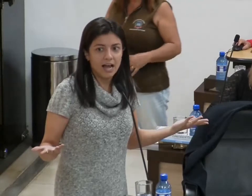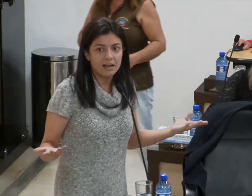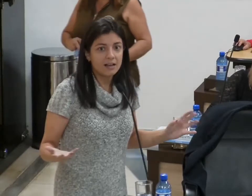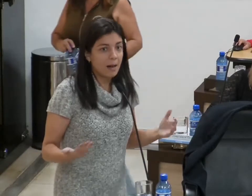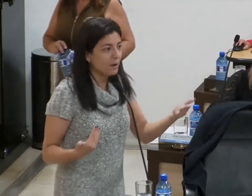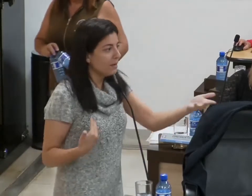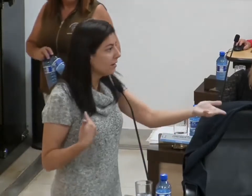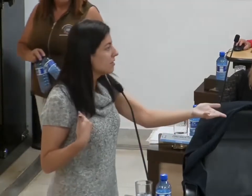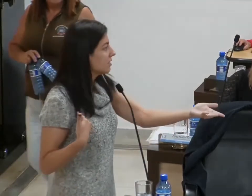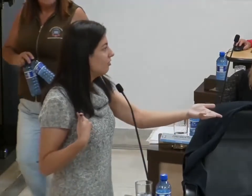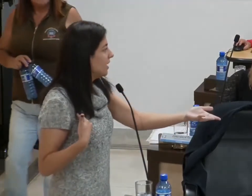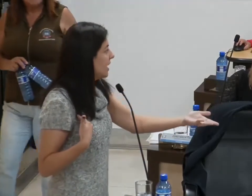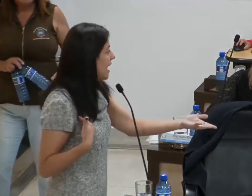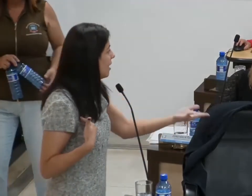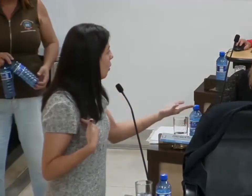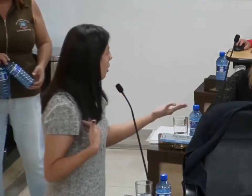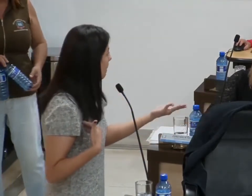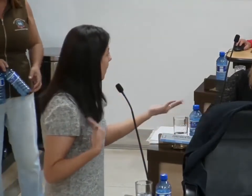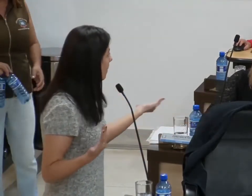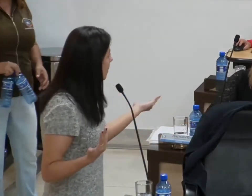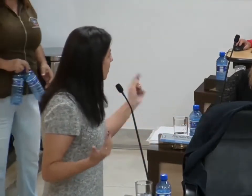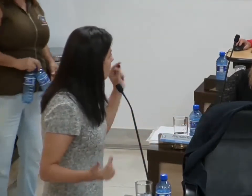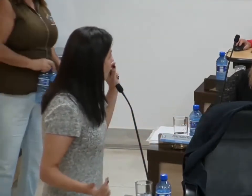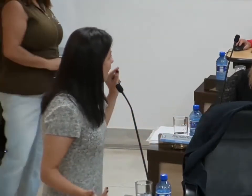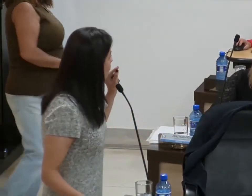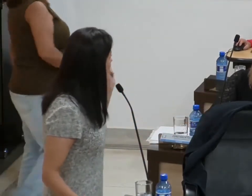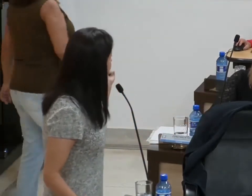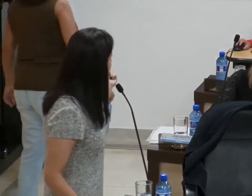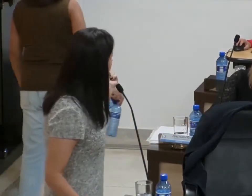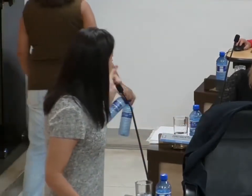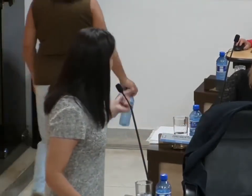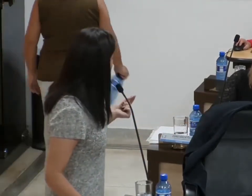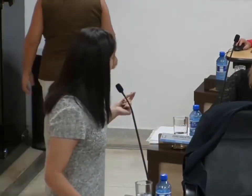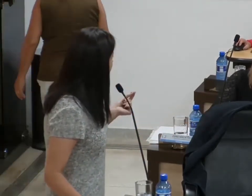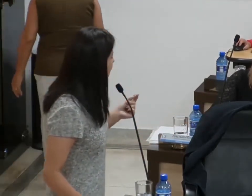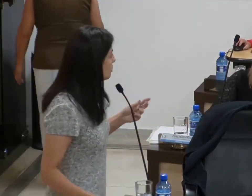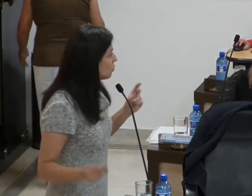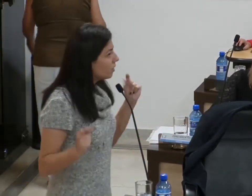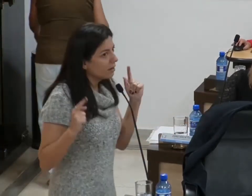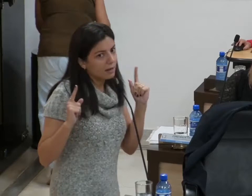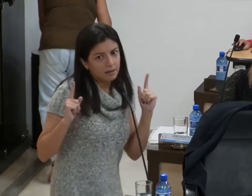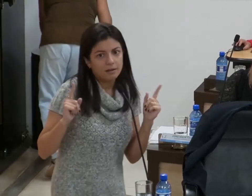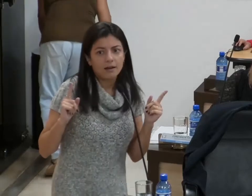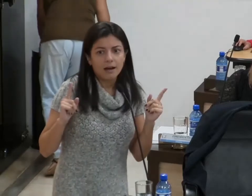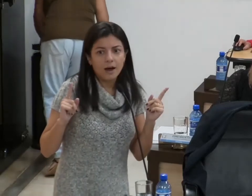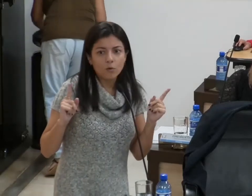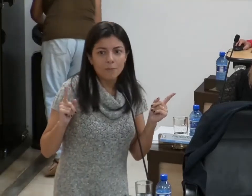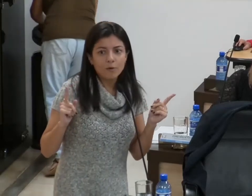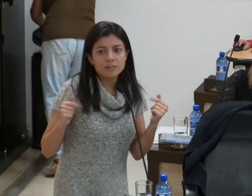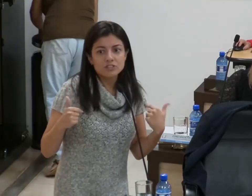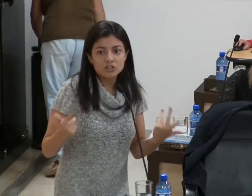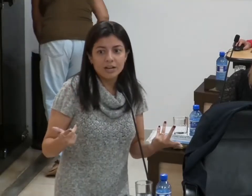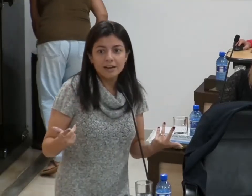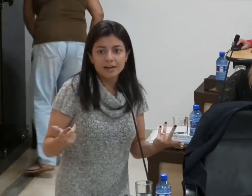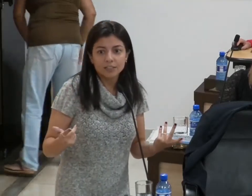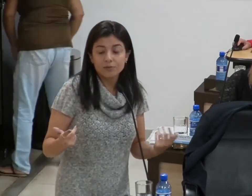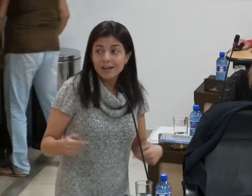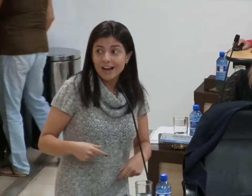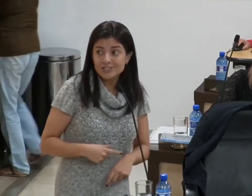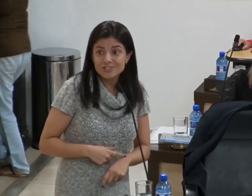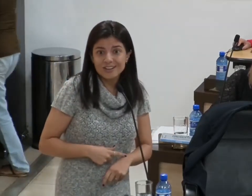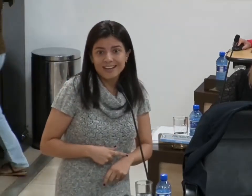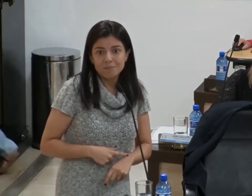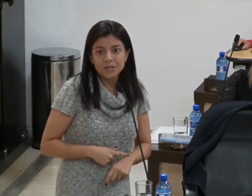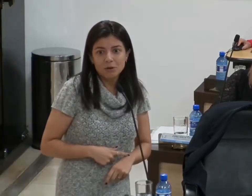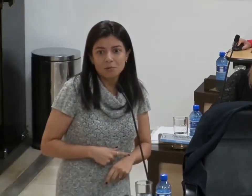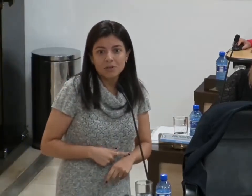lado de lá, a primeira coisa que eu faria é, opa, o vereador está perguntando sobre isso, alguma coisa a gente está errando.